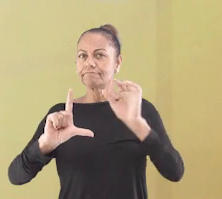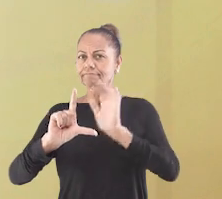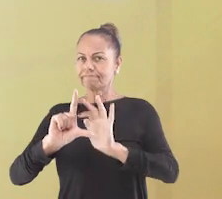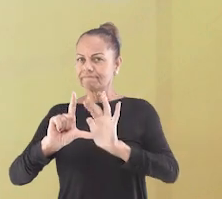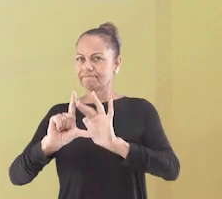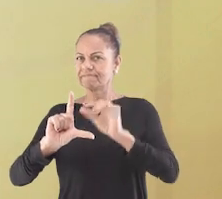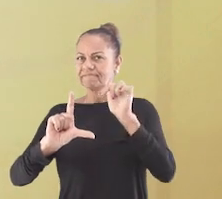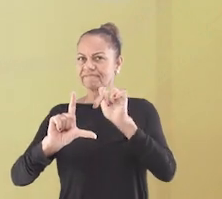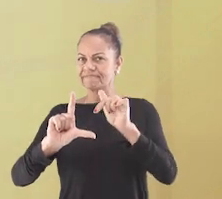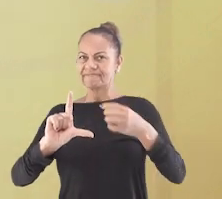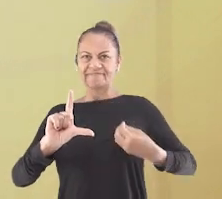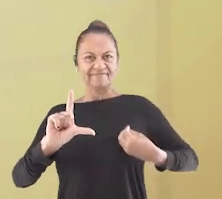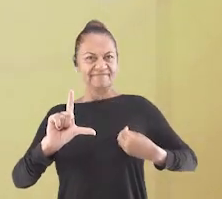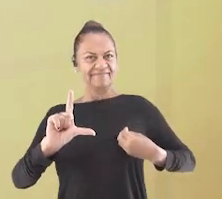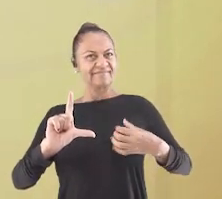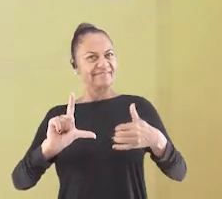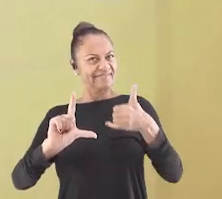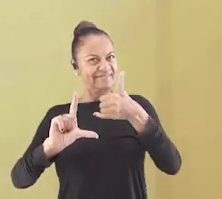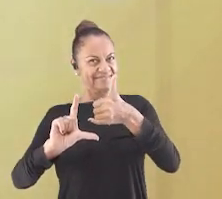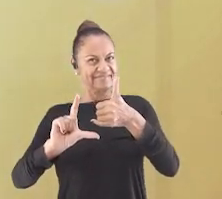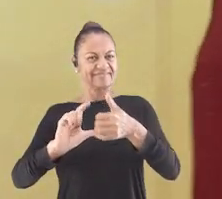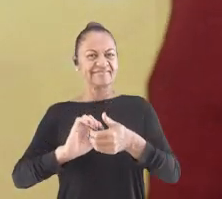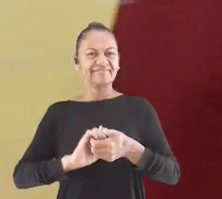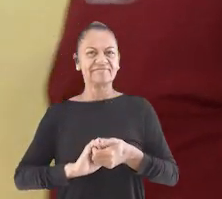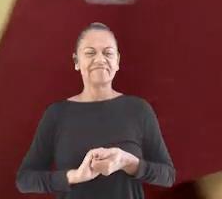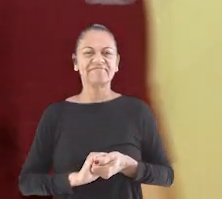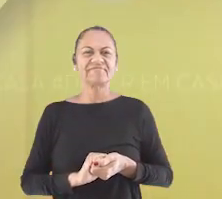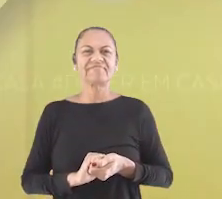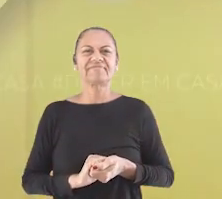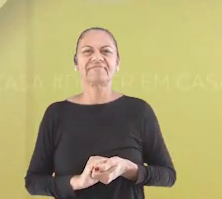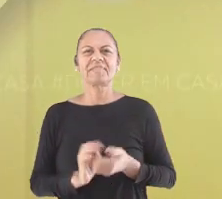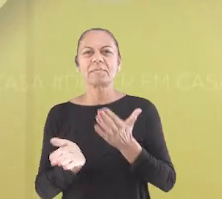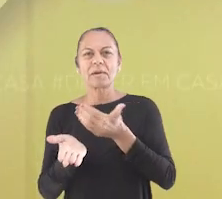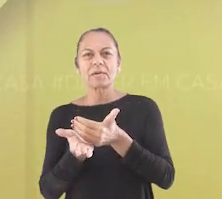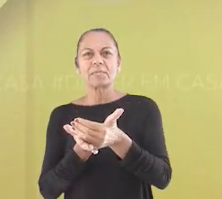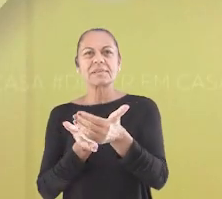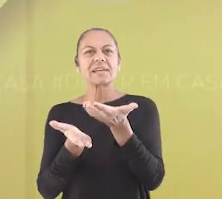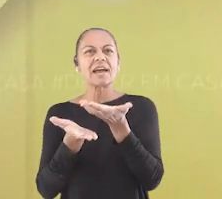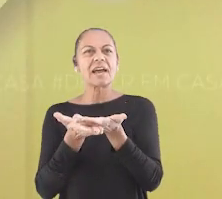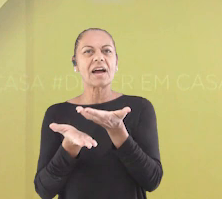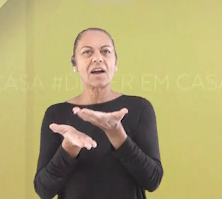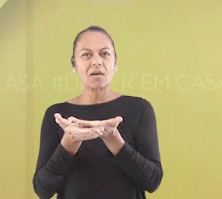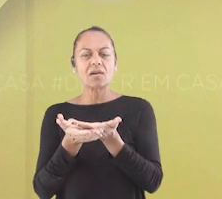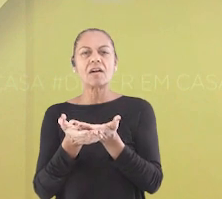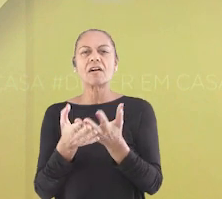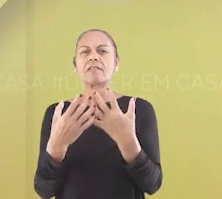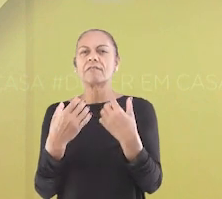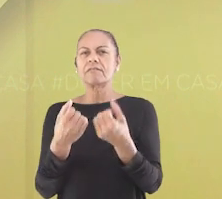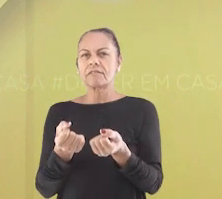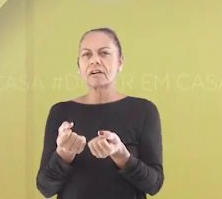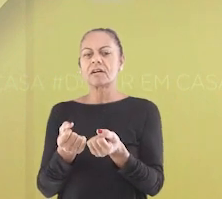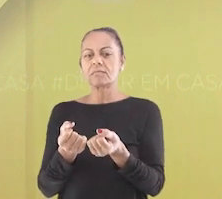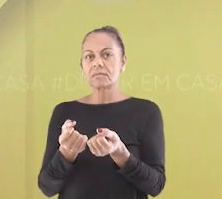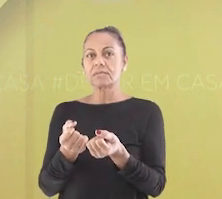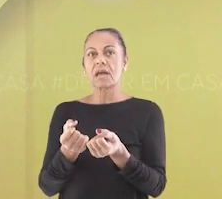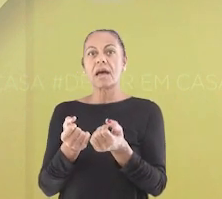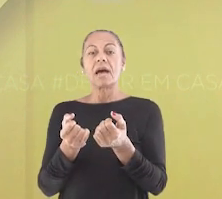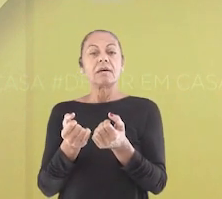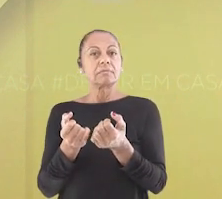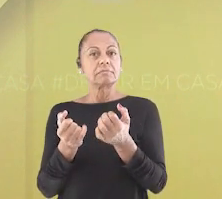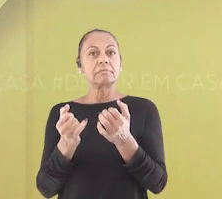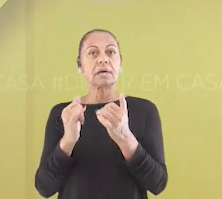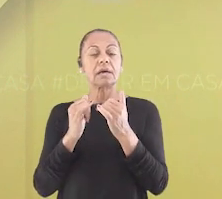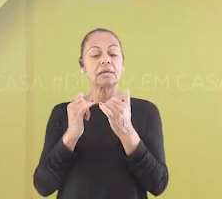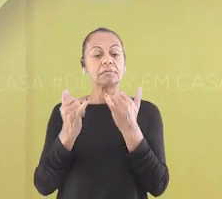sua tela. Informações dadas, vamos à aula? E para começarmos a aula de hoje, vamos ler alguns